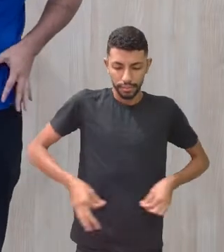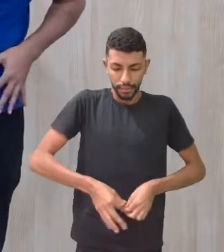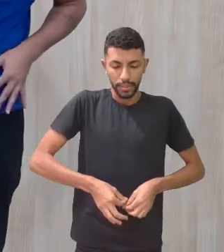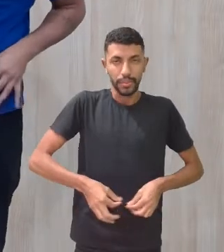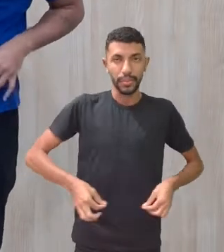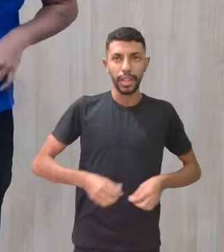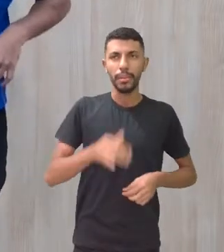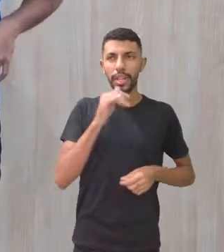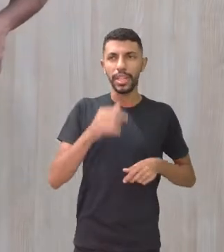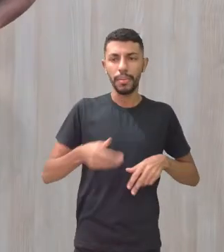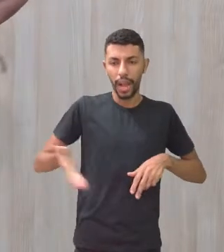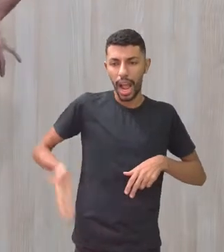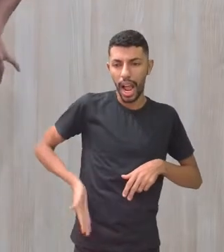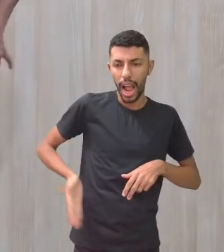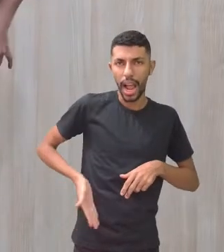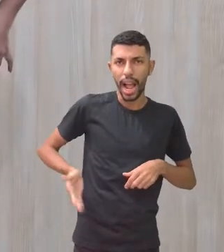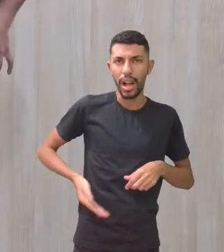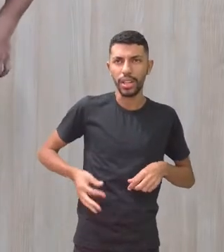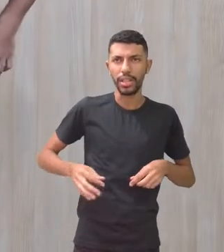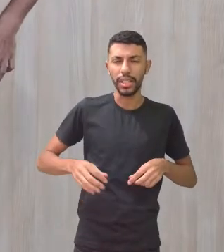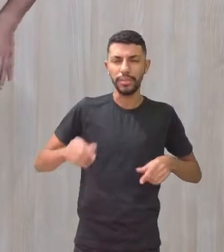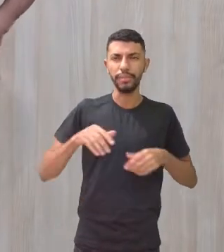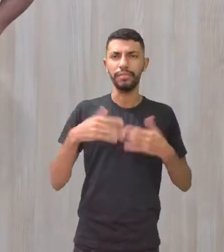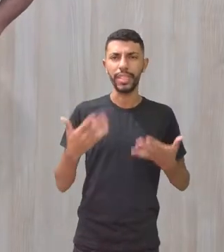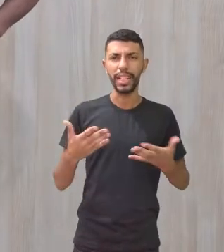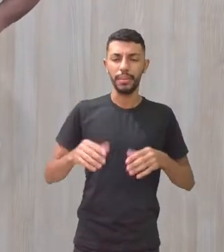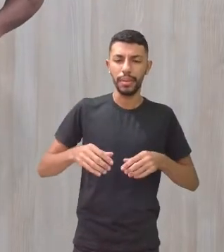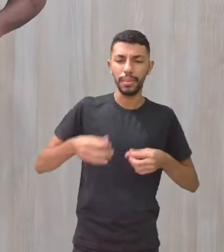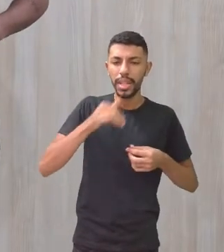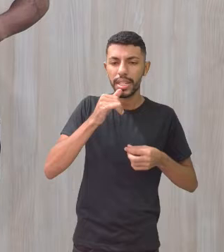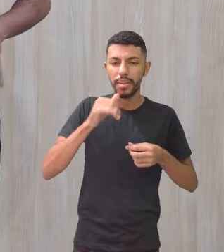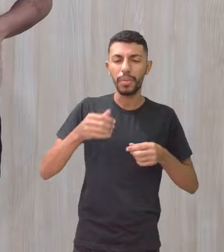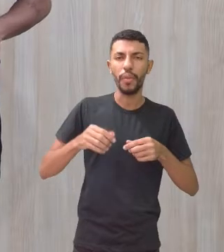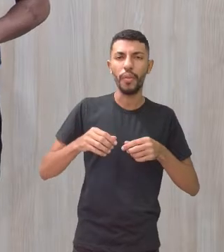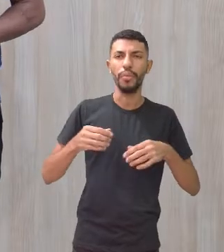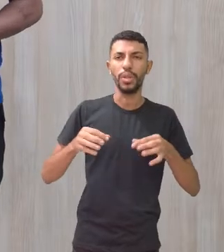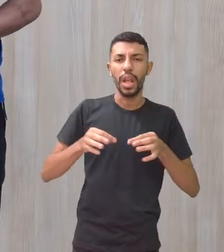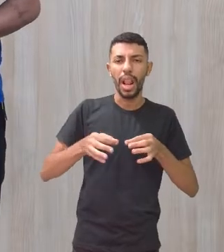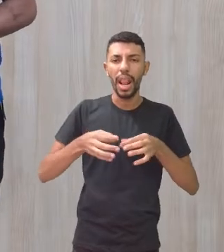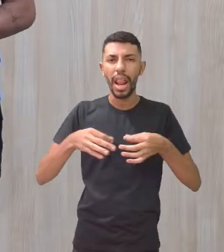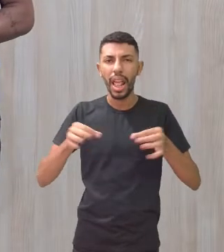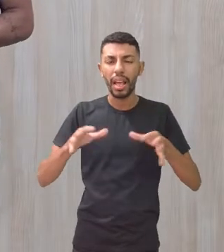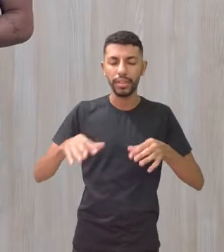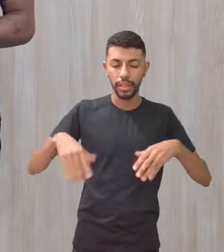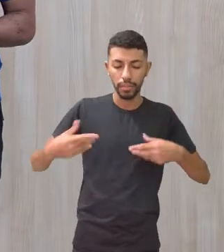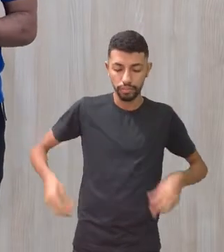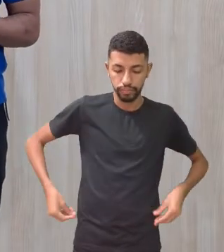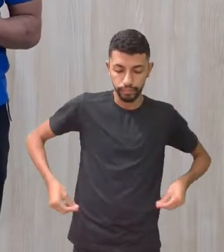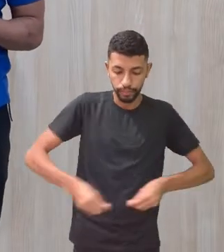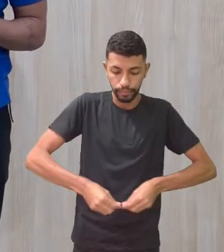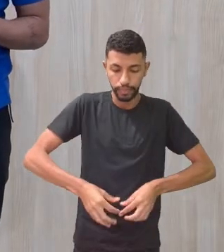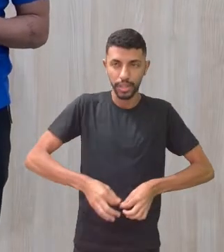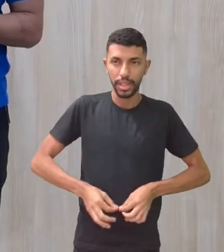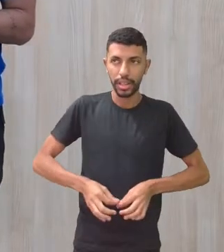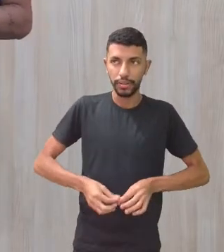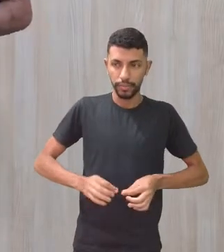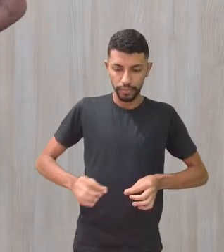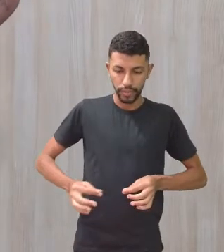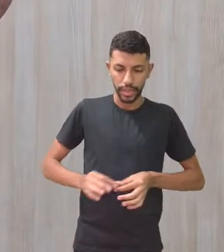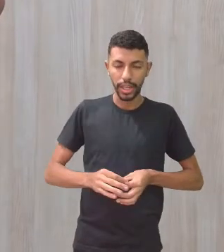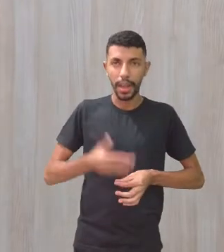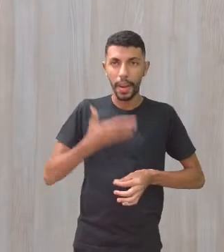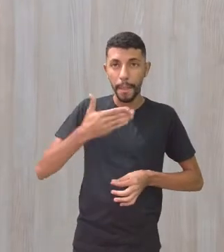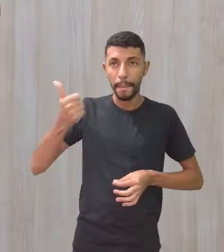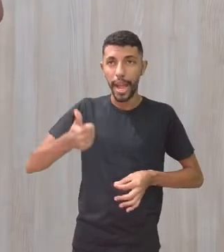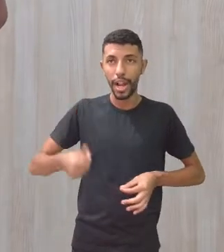pouco folgada. Aí você faz, vou regular minha calça para ela ficar justinha, né? Então, você vai escolher lá o furinho no cinto que